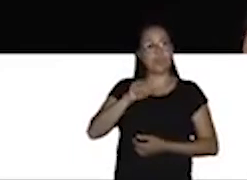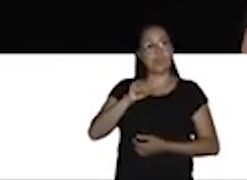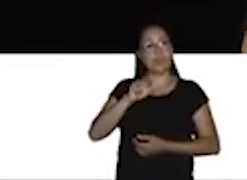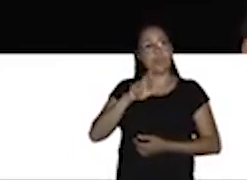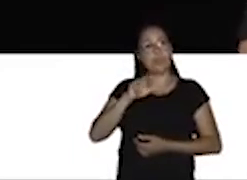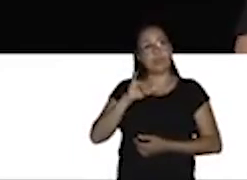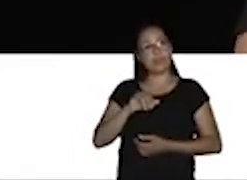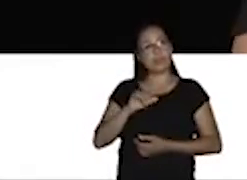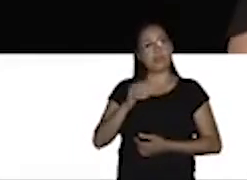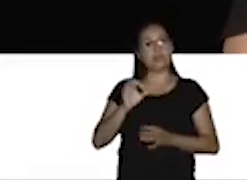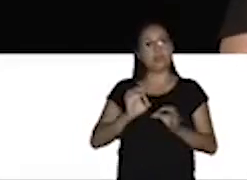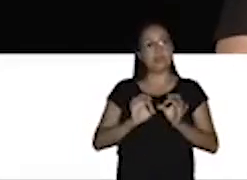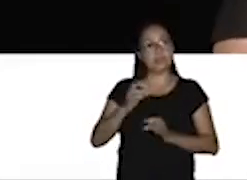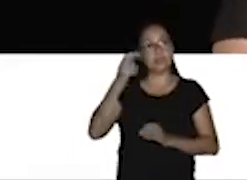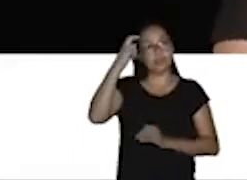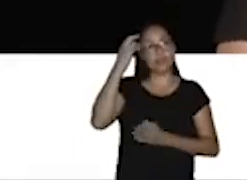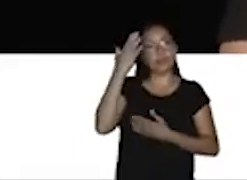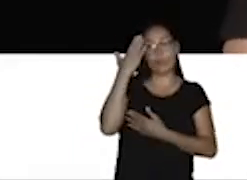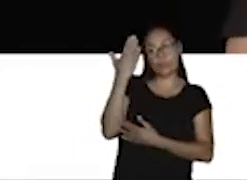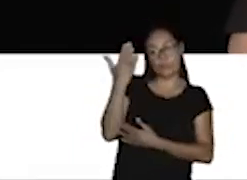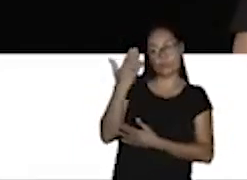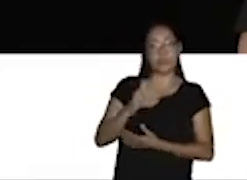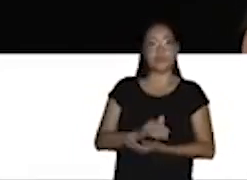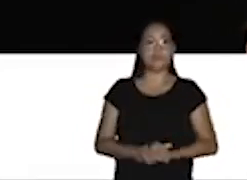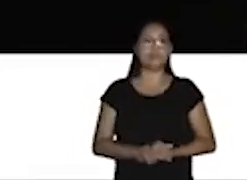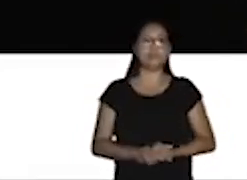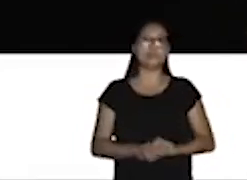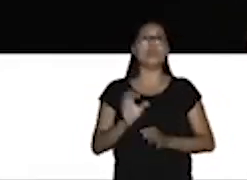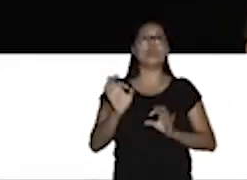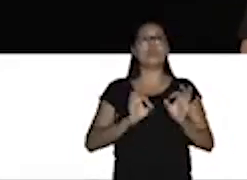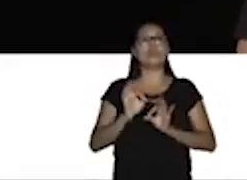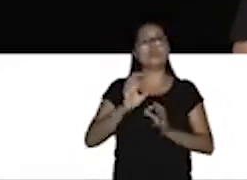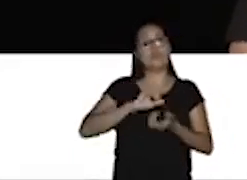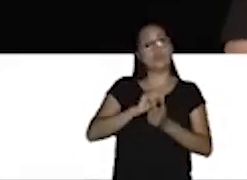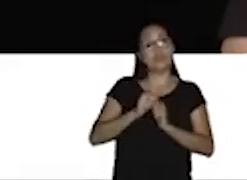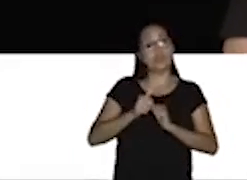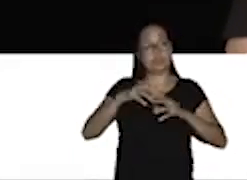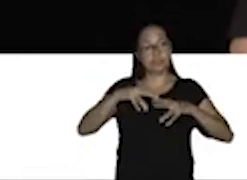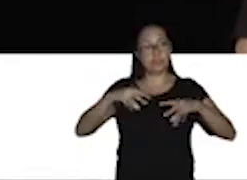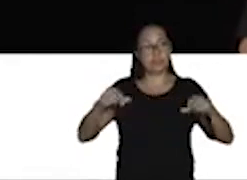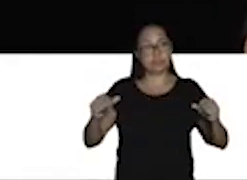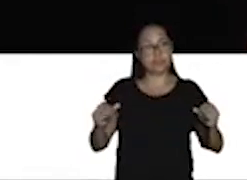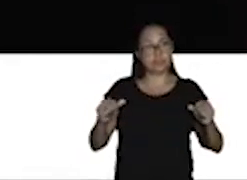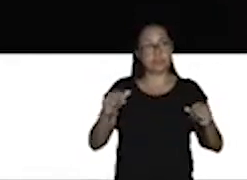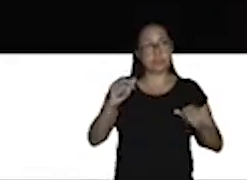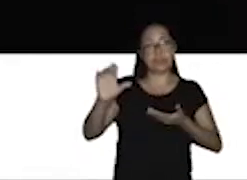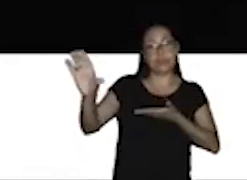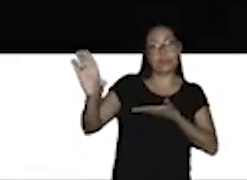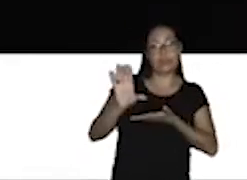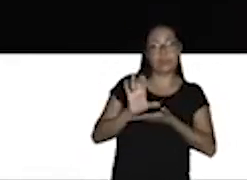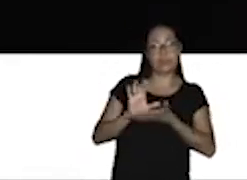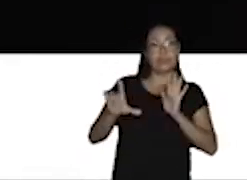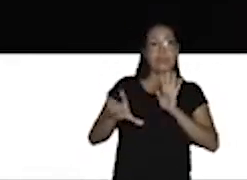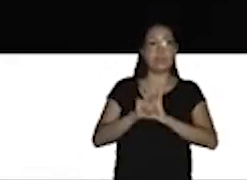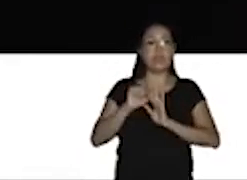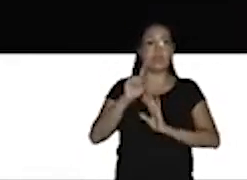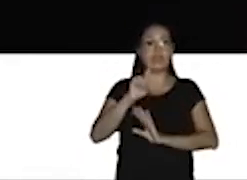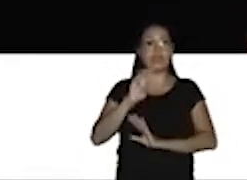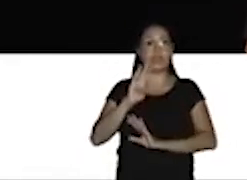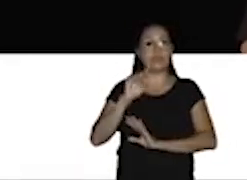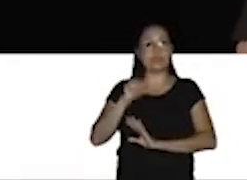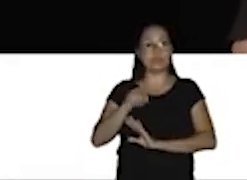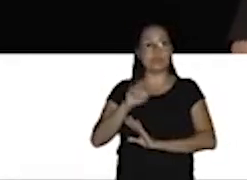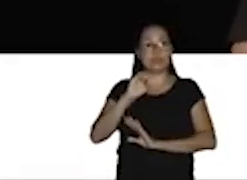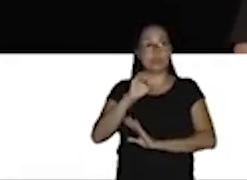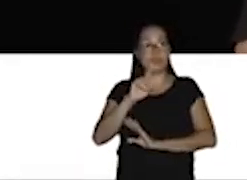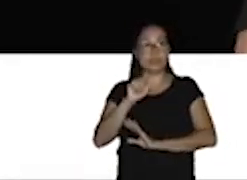Cultural, obrigado ao Ritornello Grupo de Teatro. O projeto Artes da Nossa Terra é realizado com recursos da Lei número 14.017,